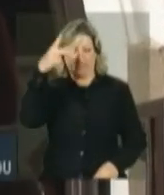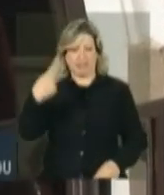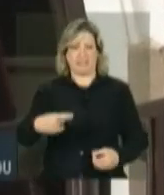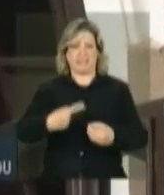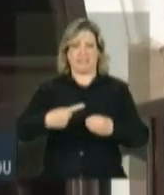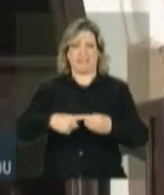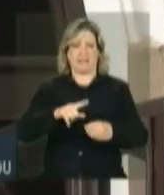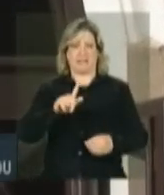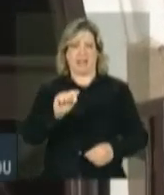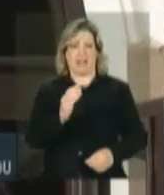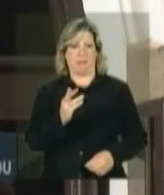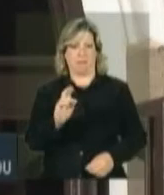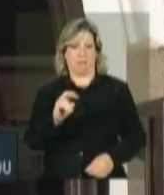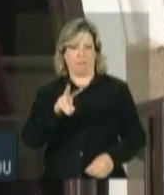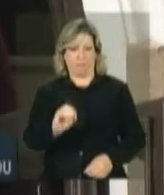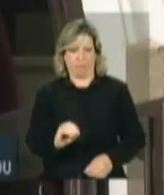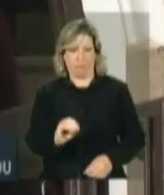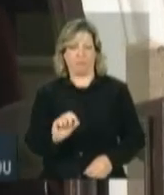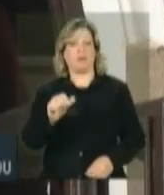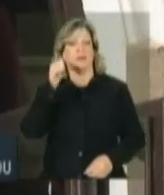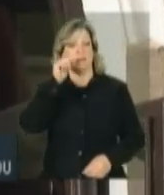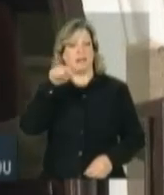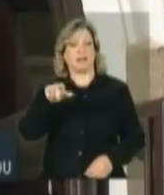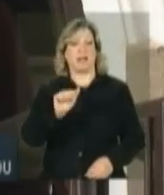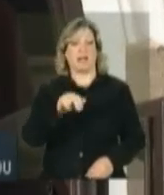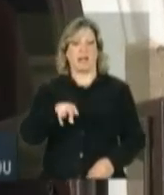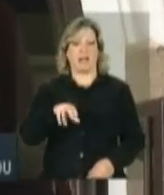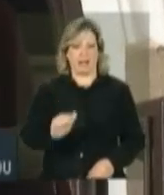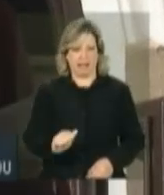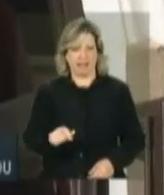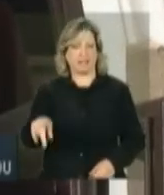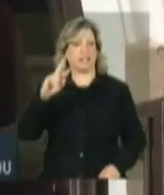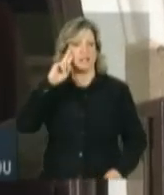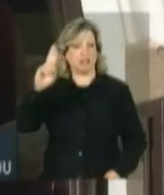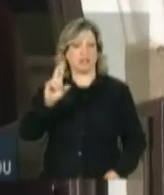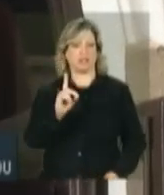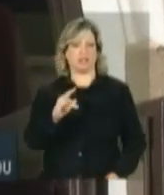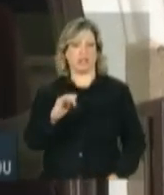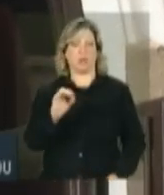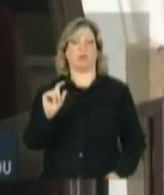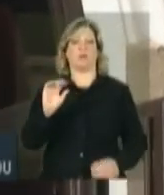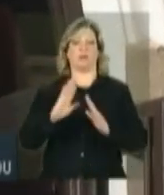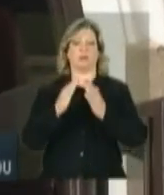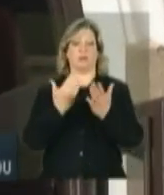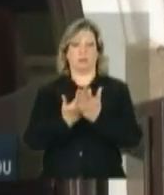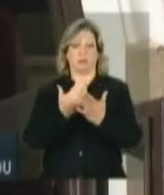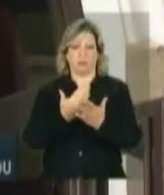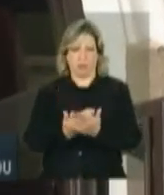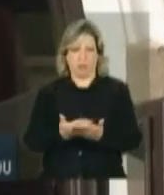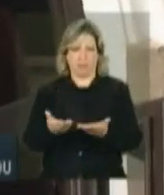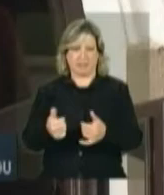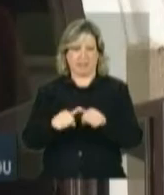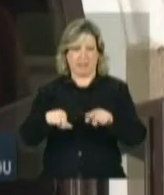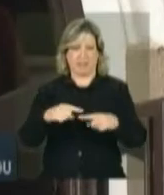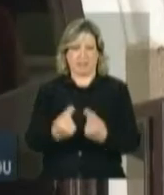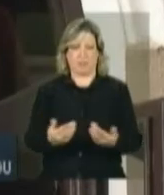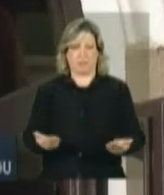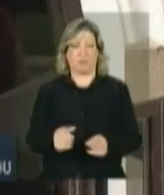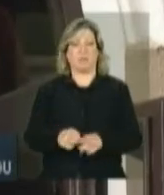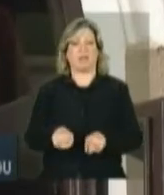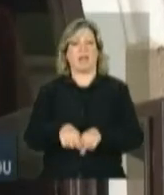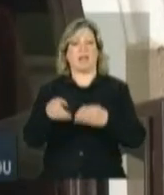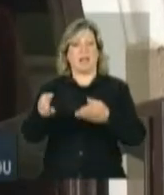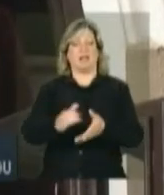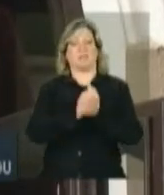Gabrovo, a senhora Ana Marinova, diretora da escola Vasil Aprilov, por intermédio de